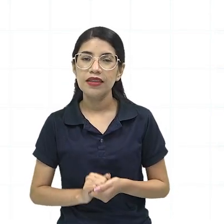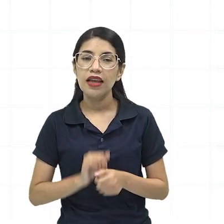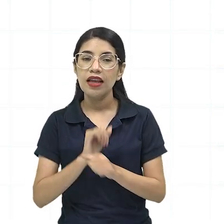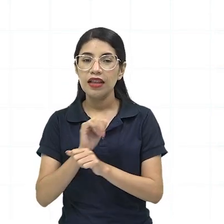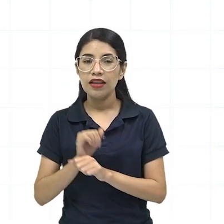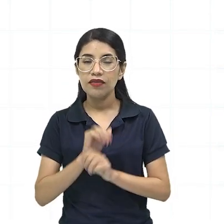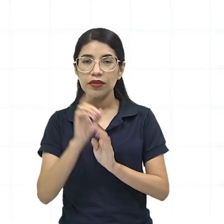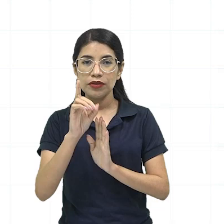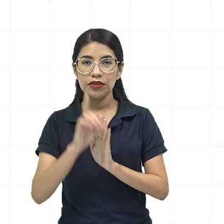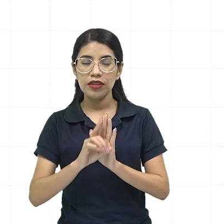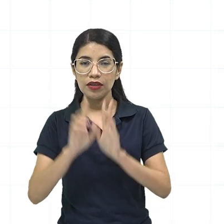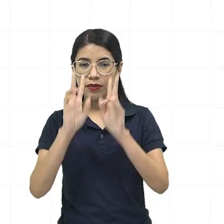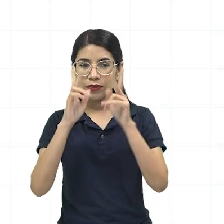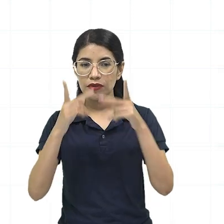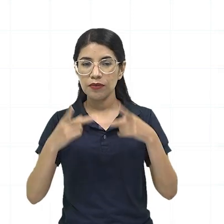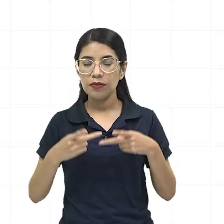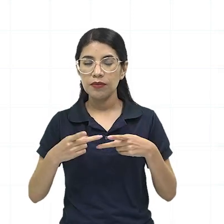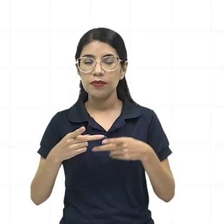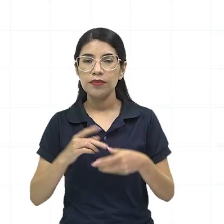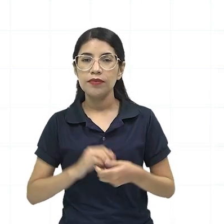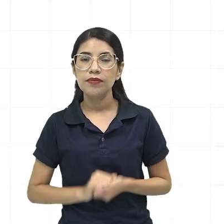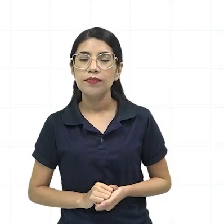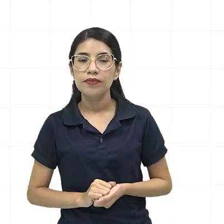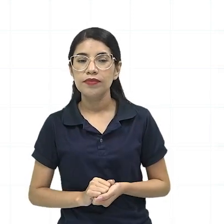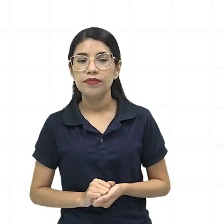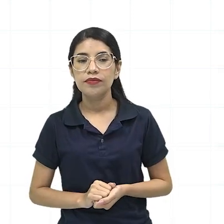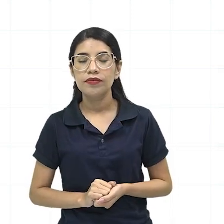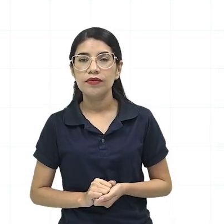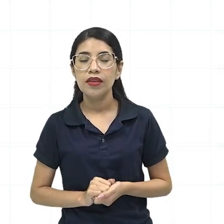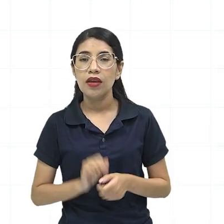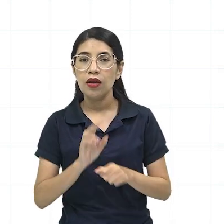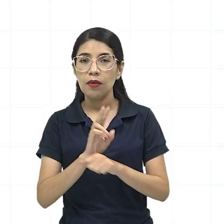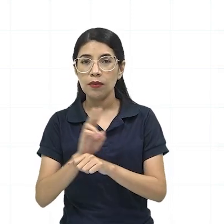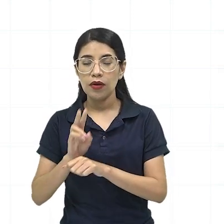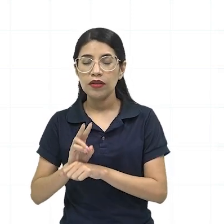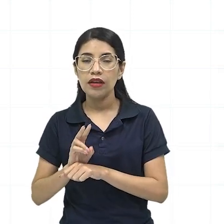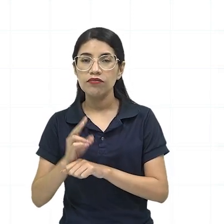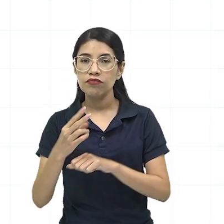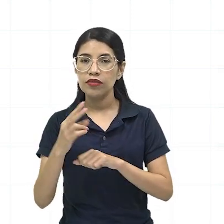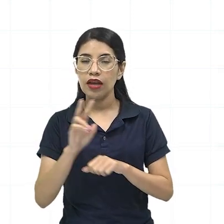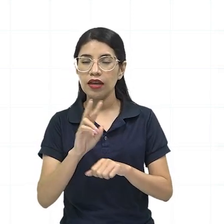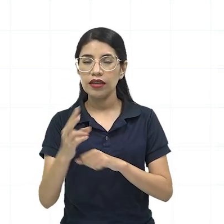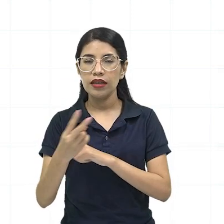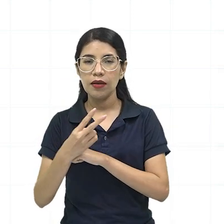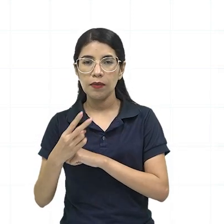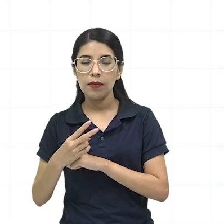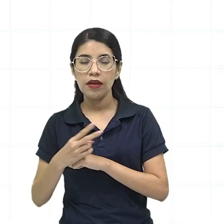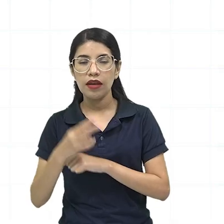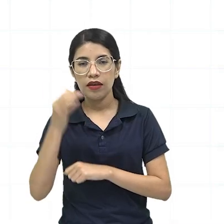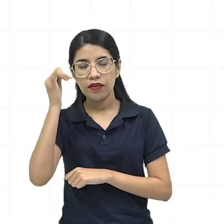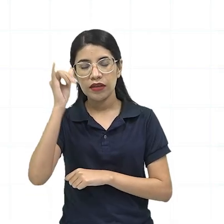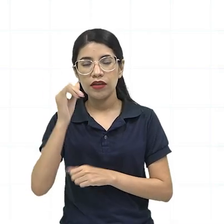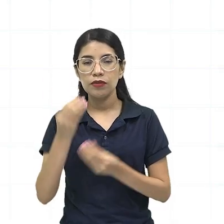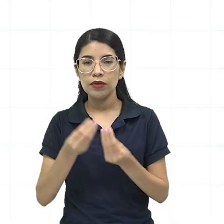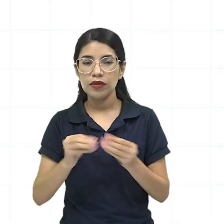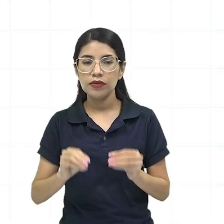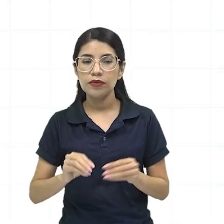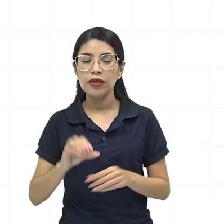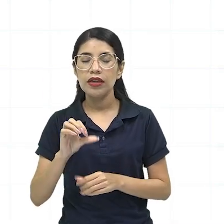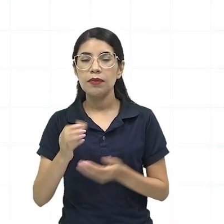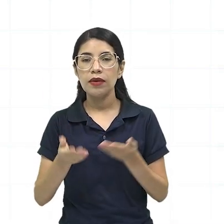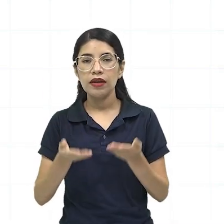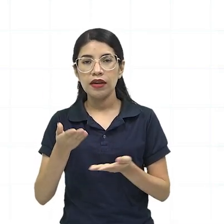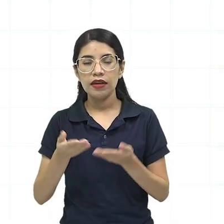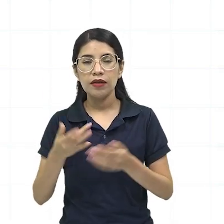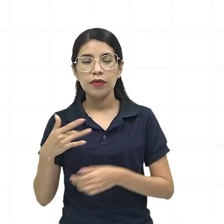defende direitos humanos de privacidade e liberdade de expressão. 8. Protege a si mesmo e os outros contra danos. 9. Busca equilíbrio para a